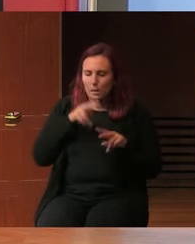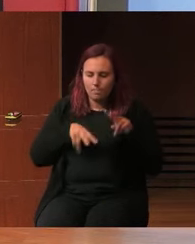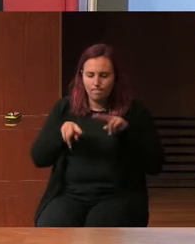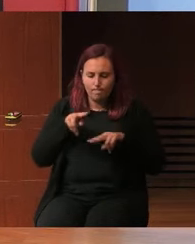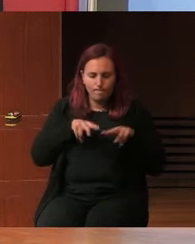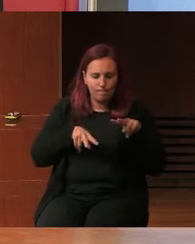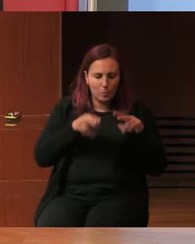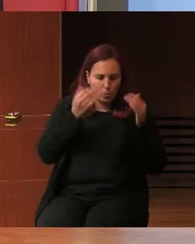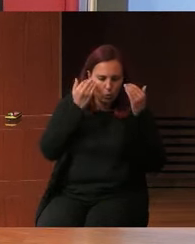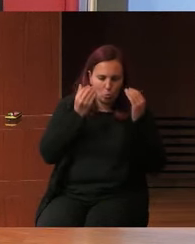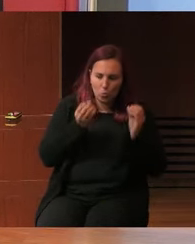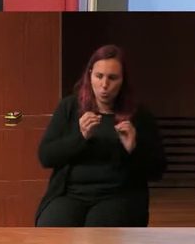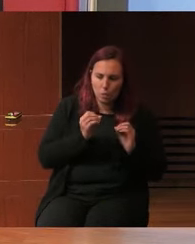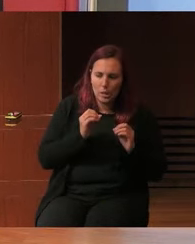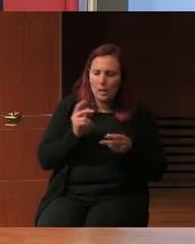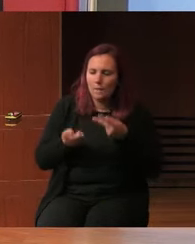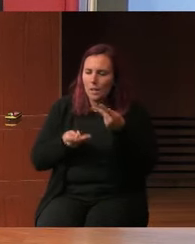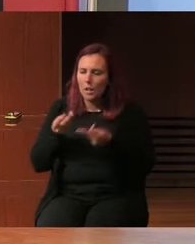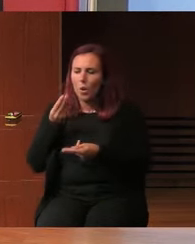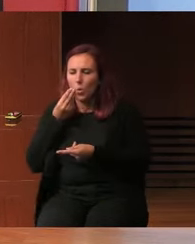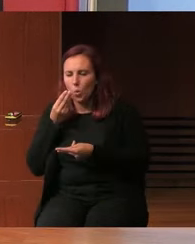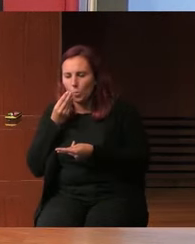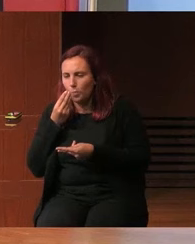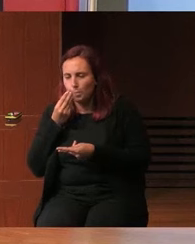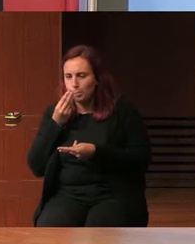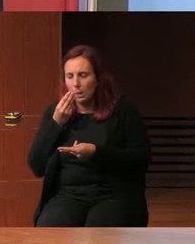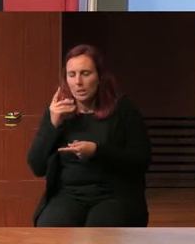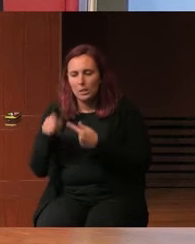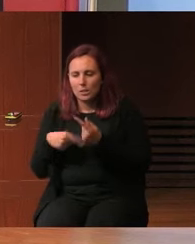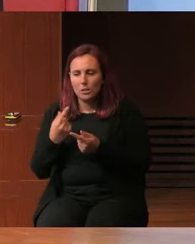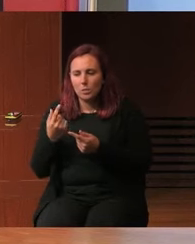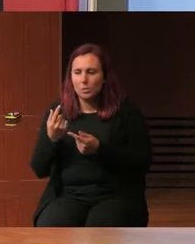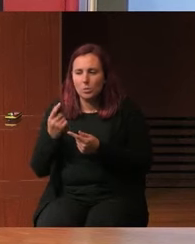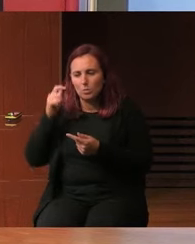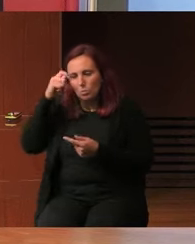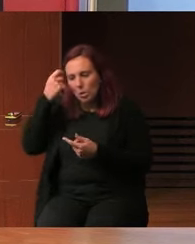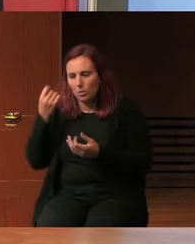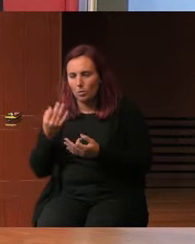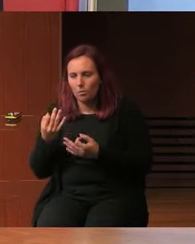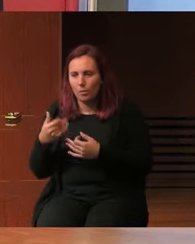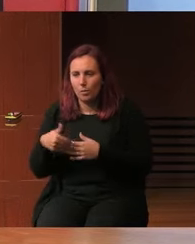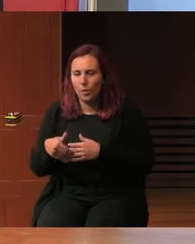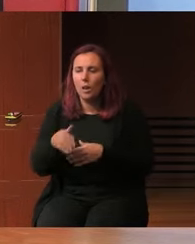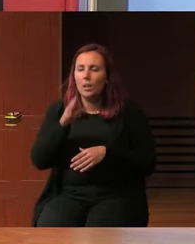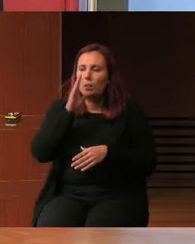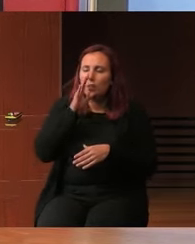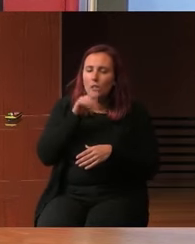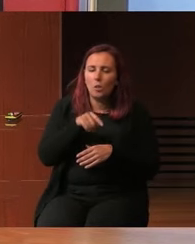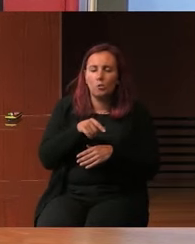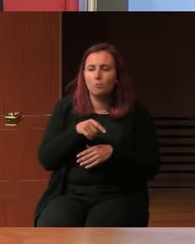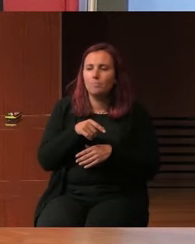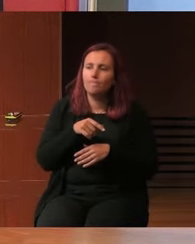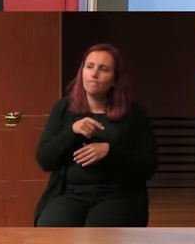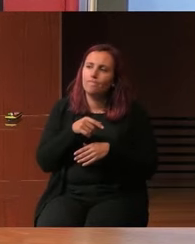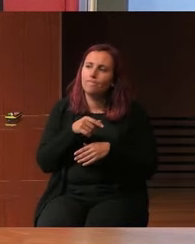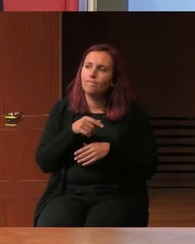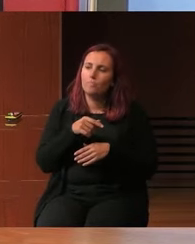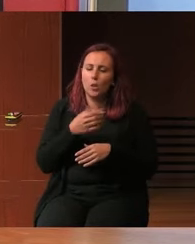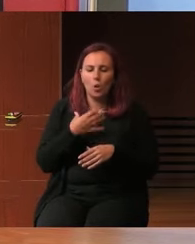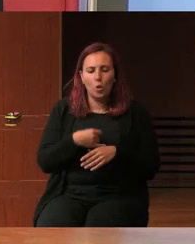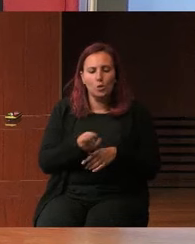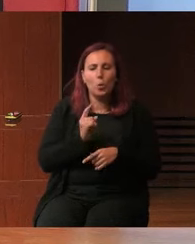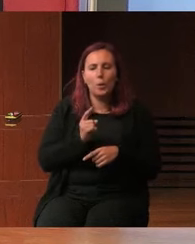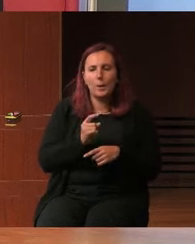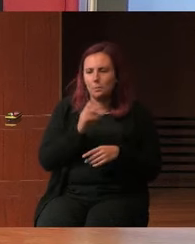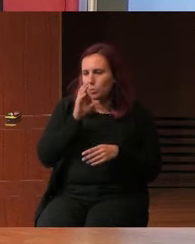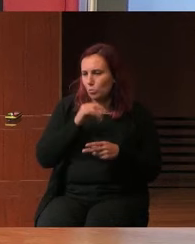a informação e de avaliar, isso vai acabar sempre por acontecer. Se nós não soubermos bem do que é que gostamos e